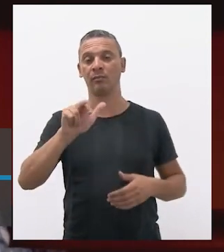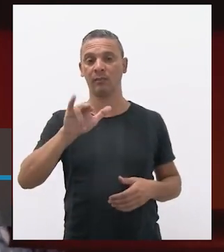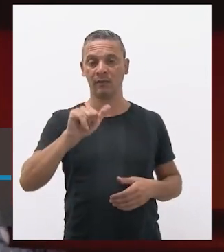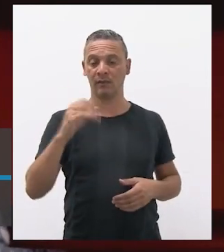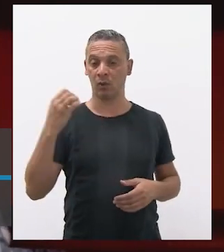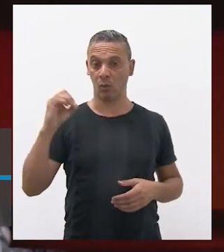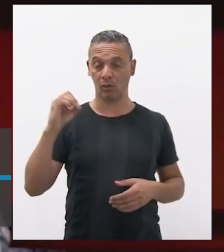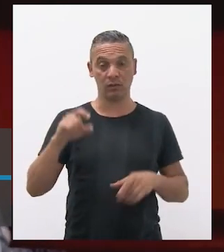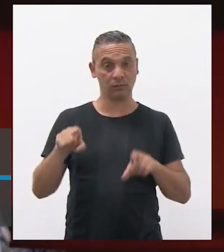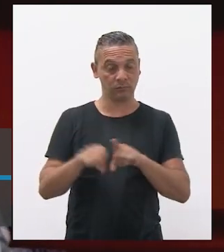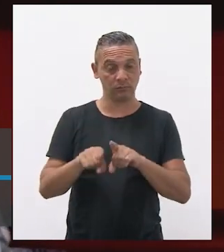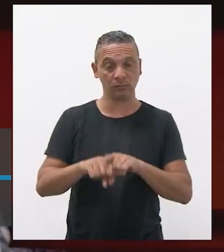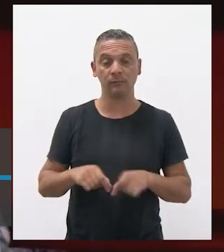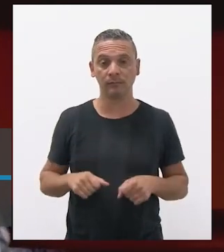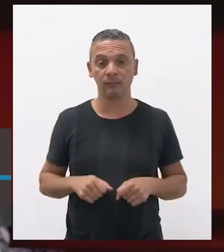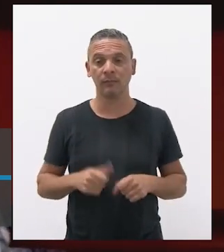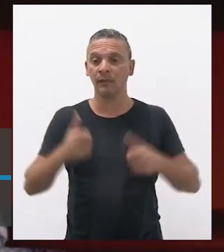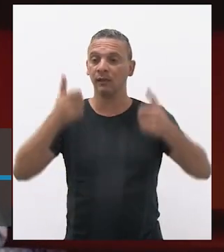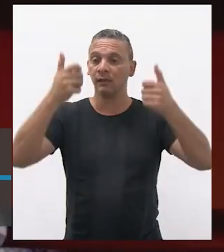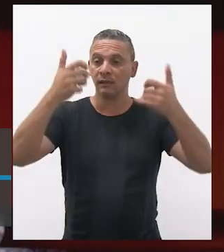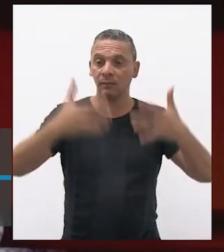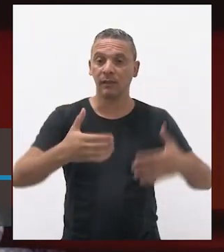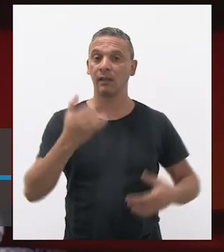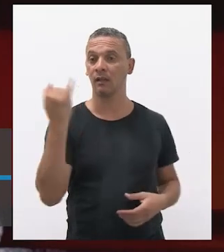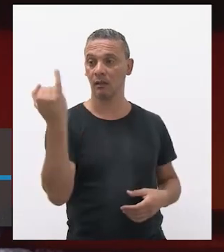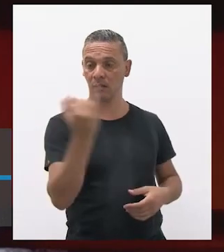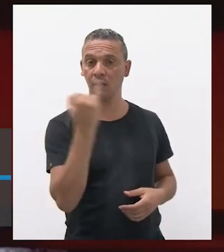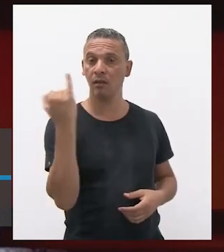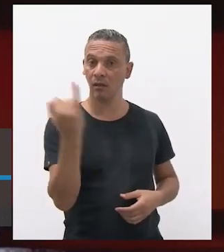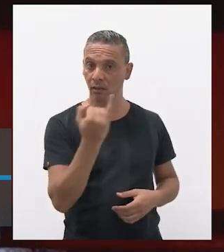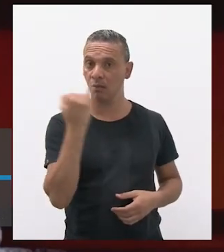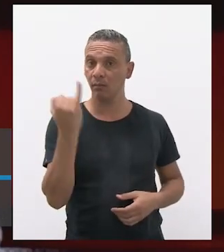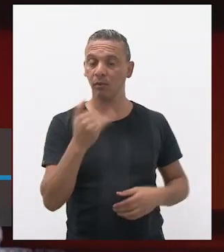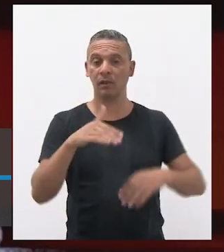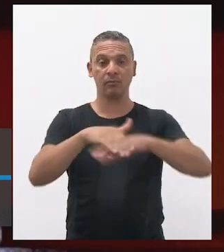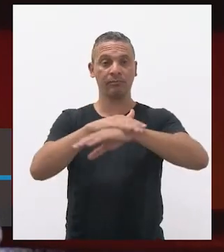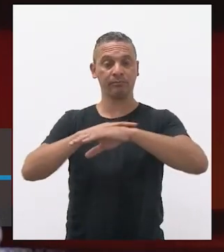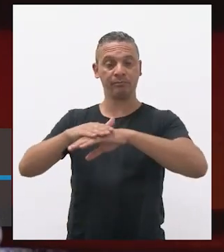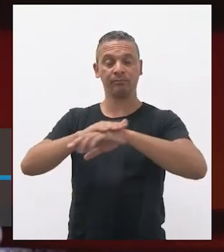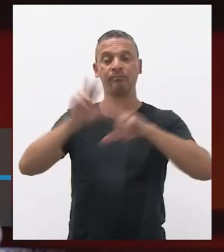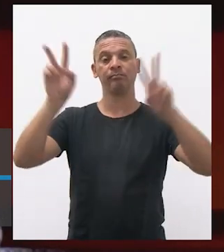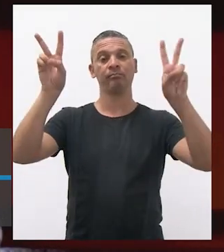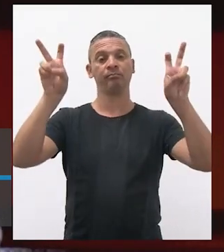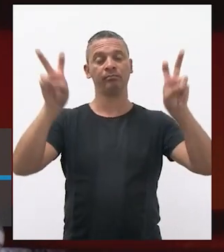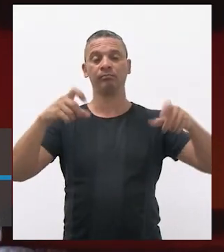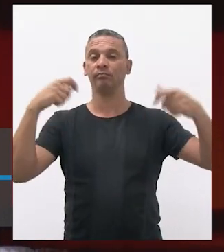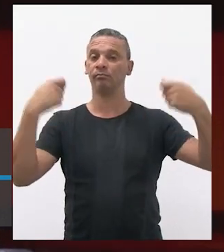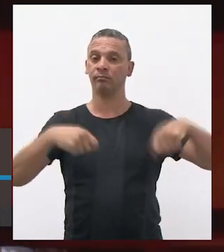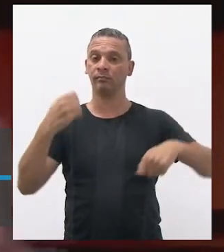Então, essa conduta é uma conduta muito sutil, né, que pode ser caracterizado quando por exemplo,